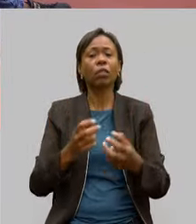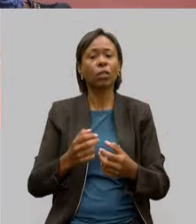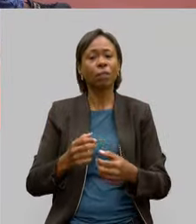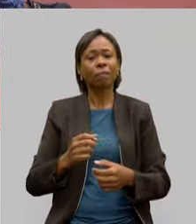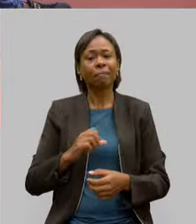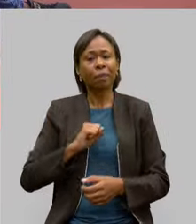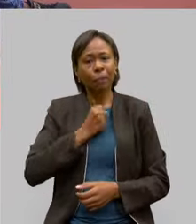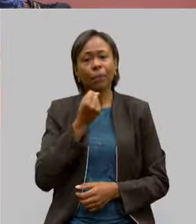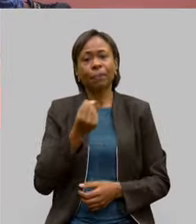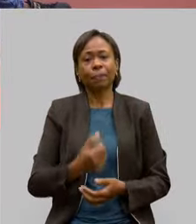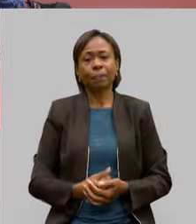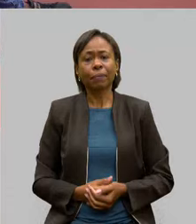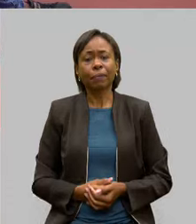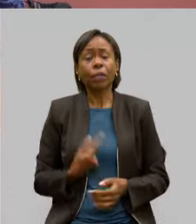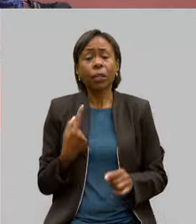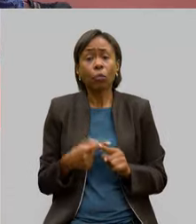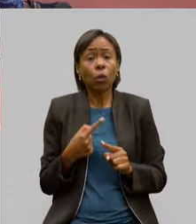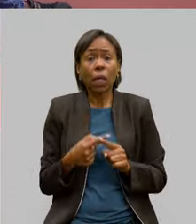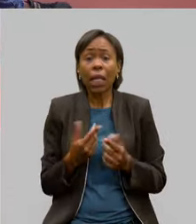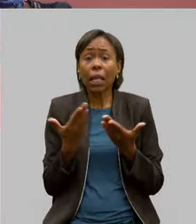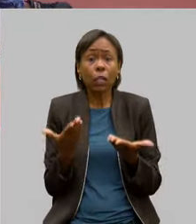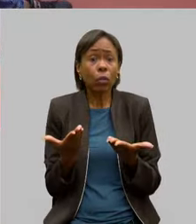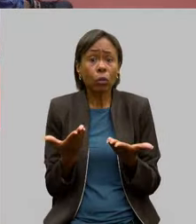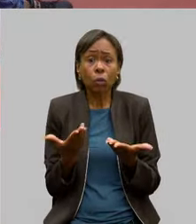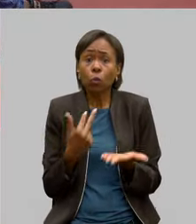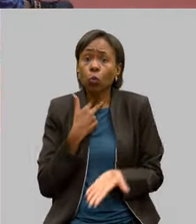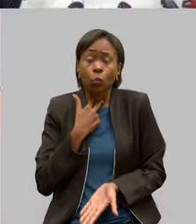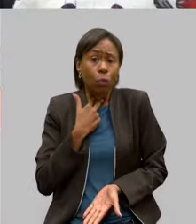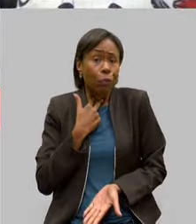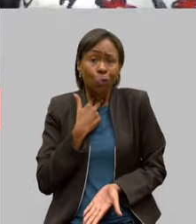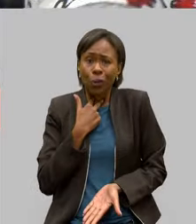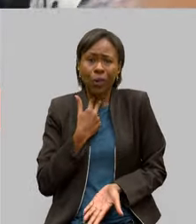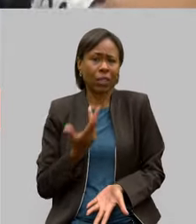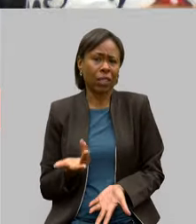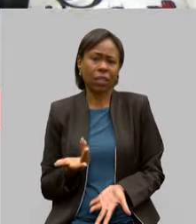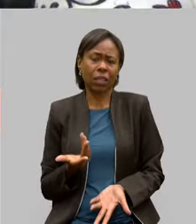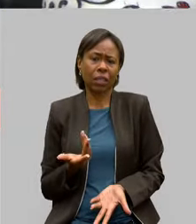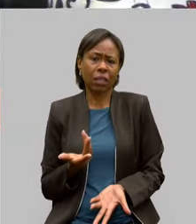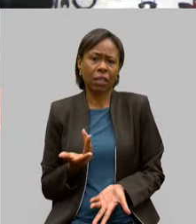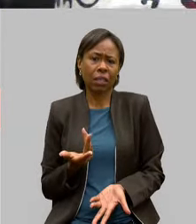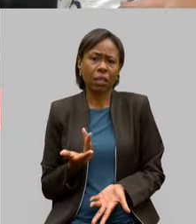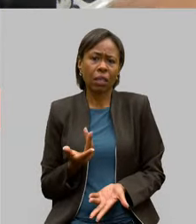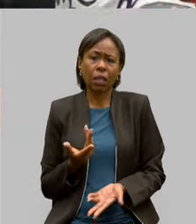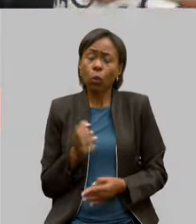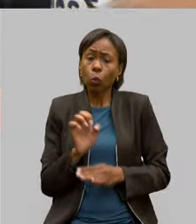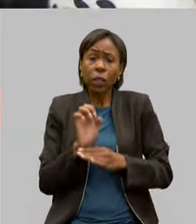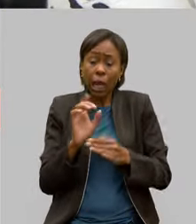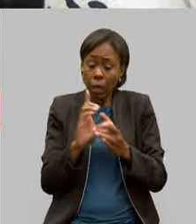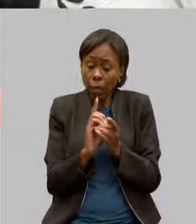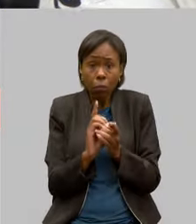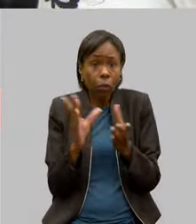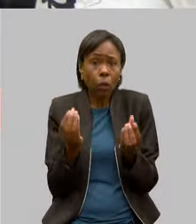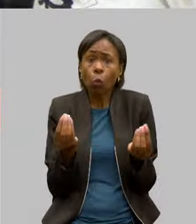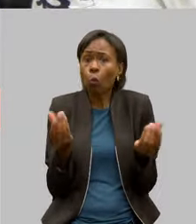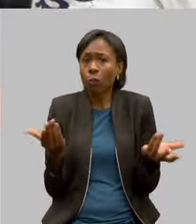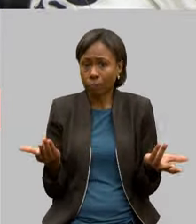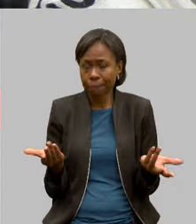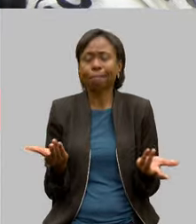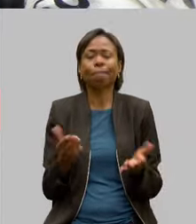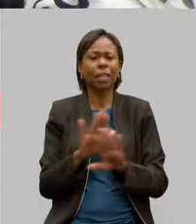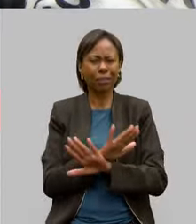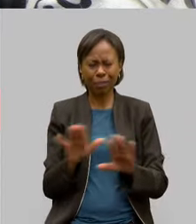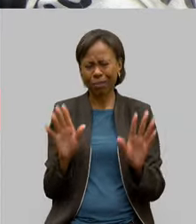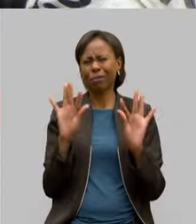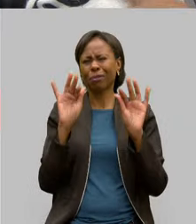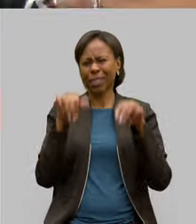mas mas que isso é inaceitável no no estado democrático né enfim vou finalizar por aqui